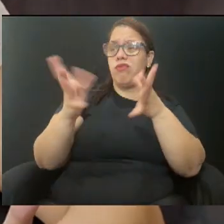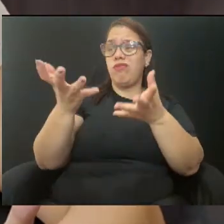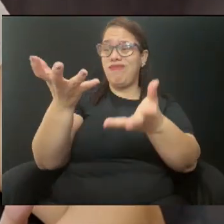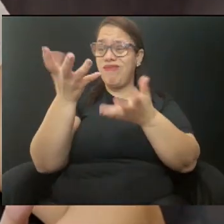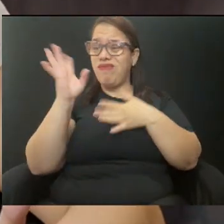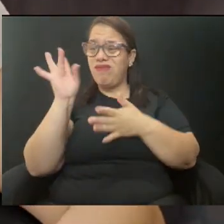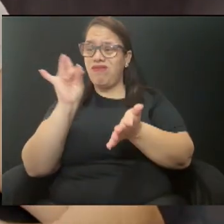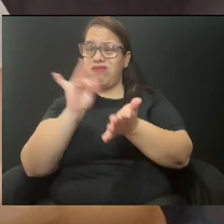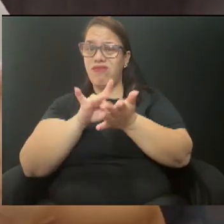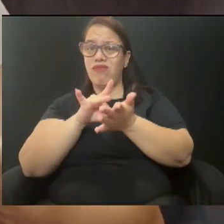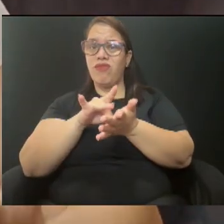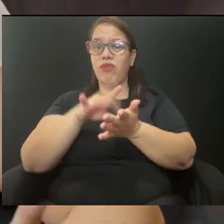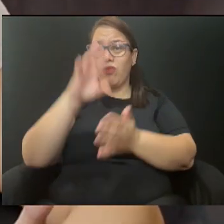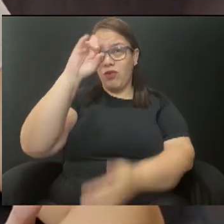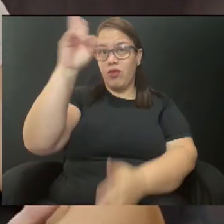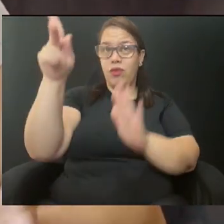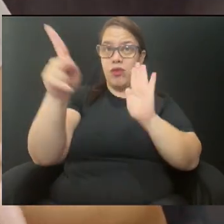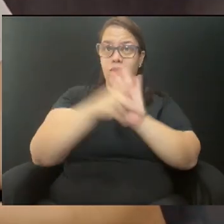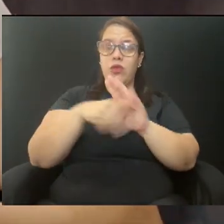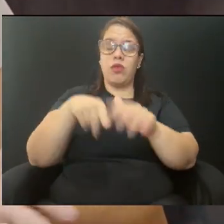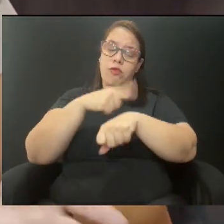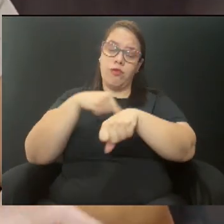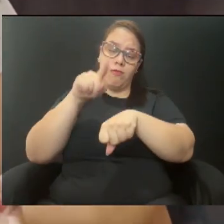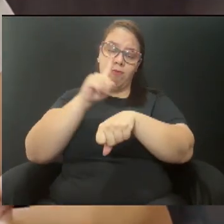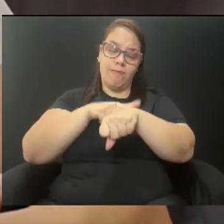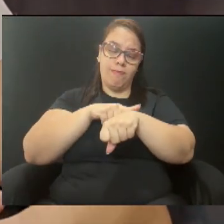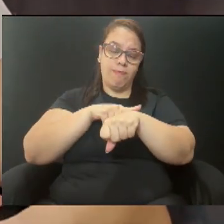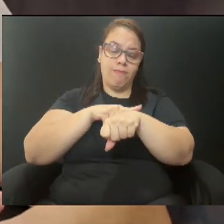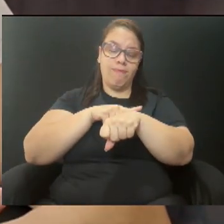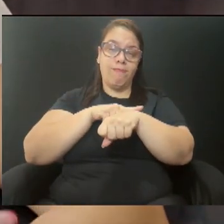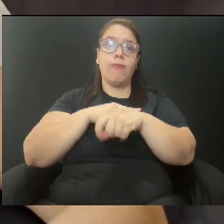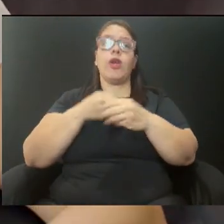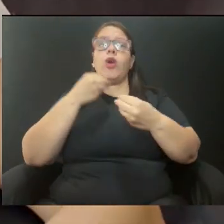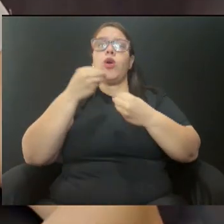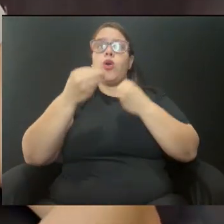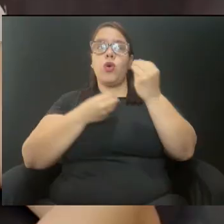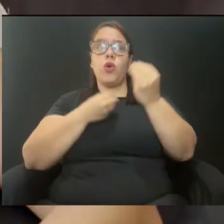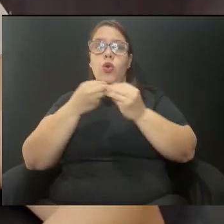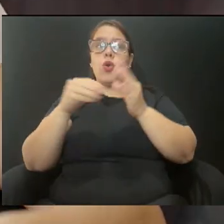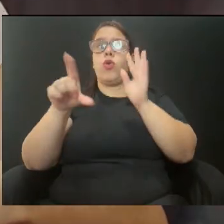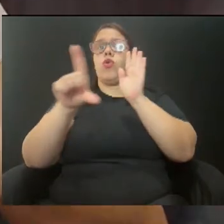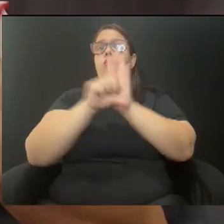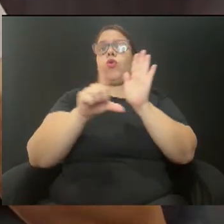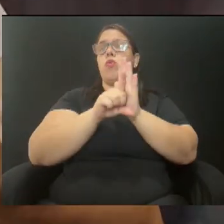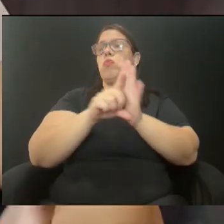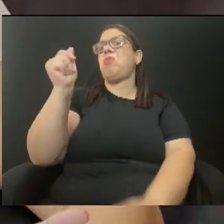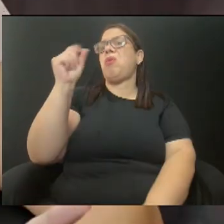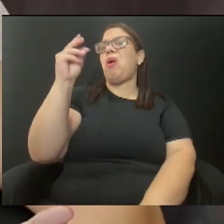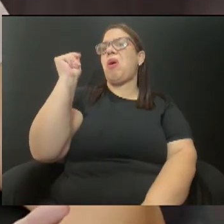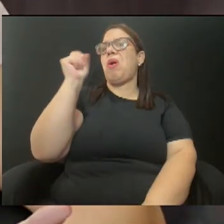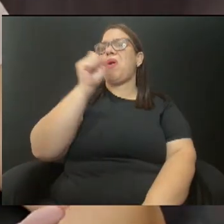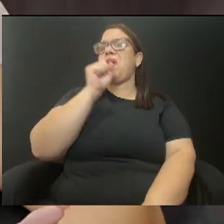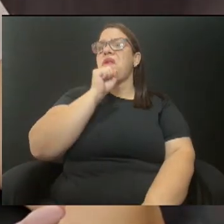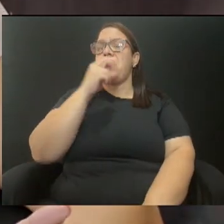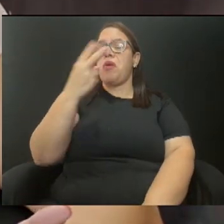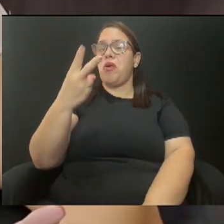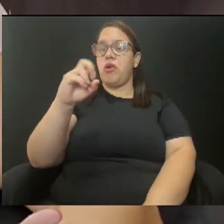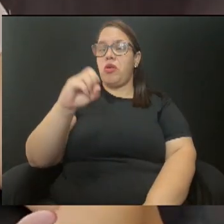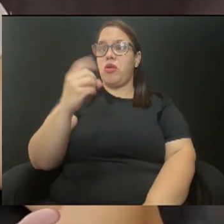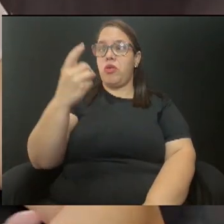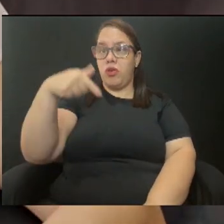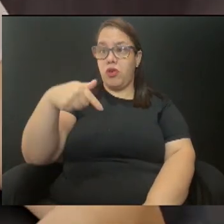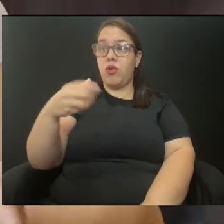do seu próprio horário, do seu próprio tempo, e como a legislação é um pouco antiga, e por mais que em 2017 a gente teve várias atualizações